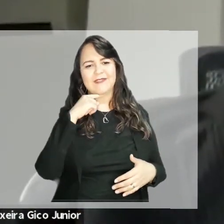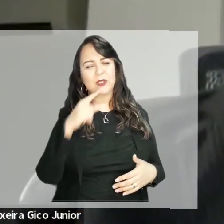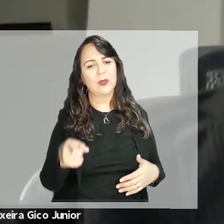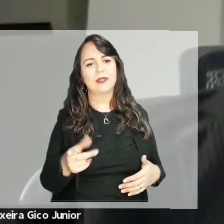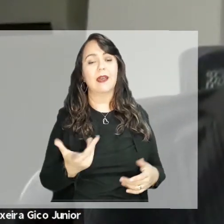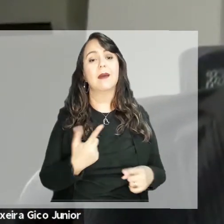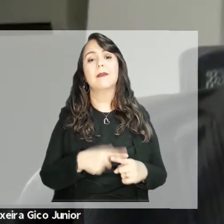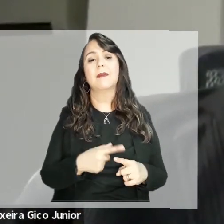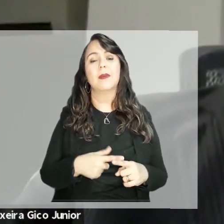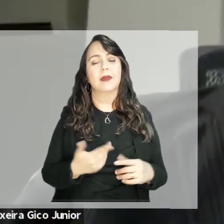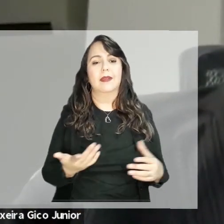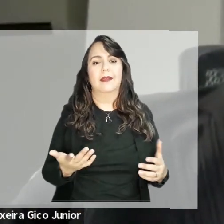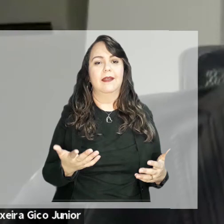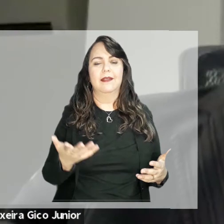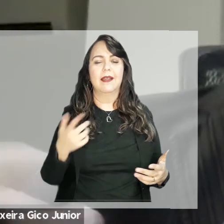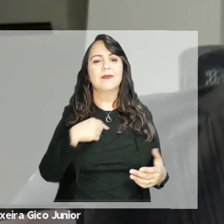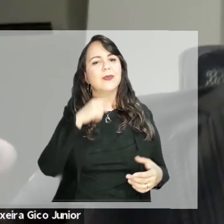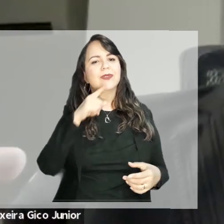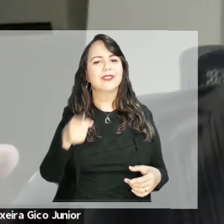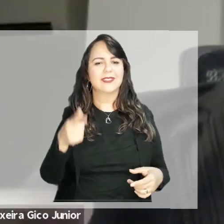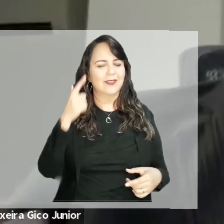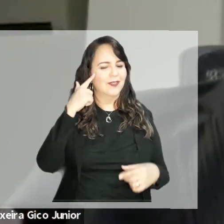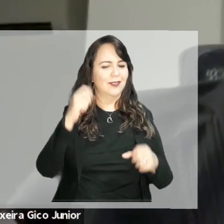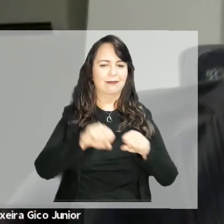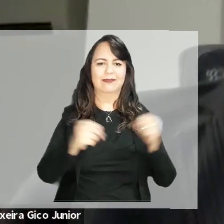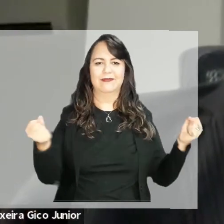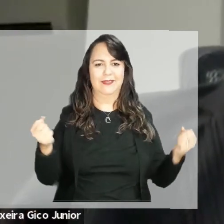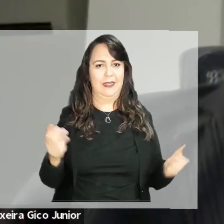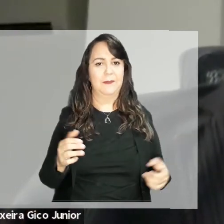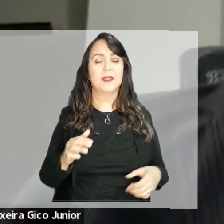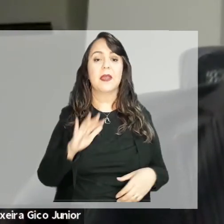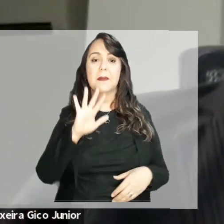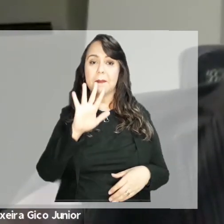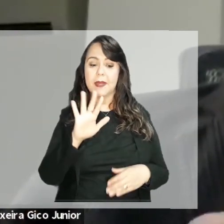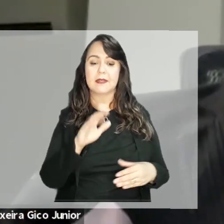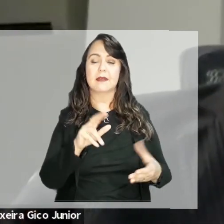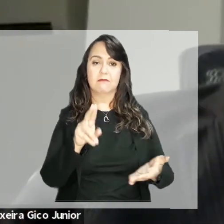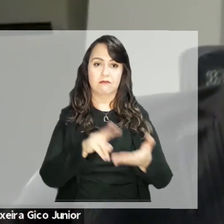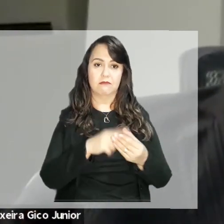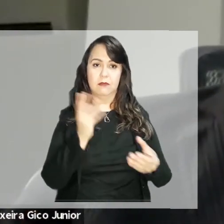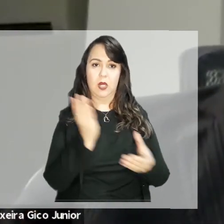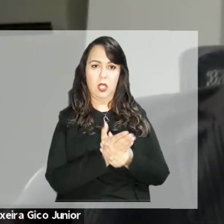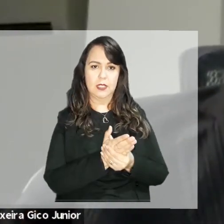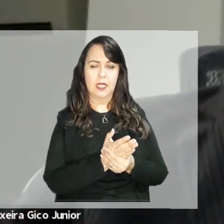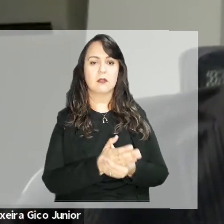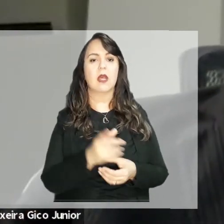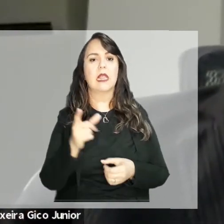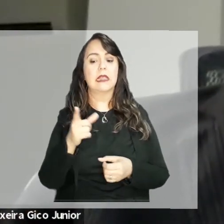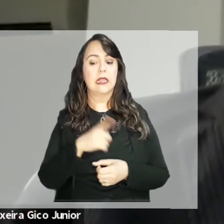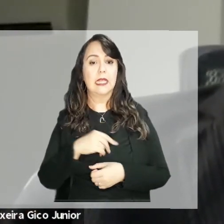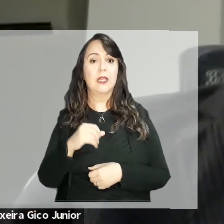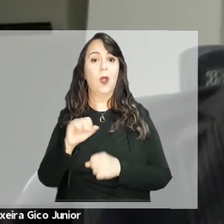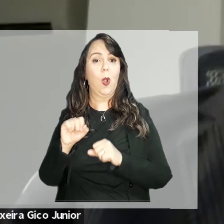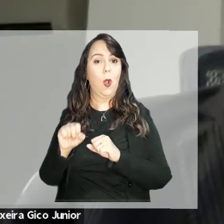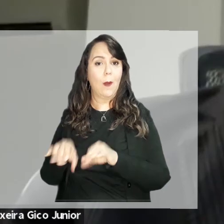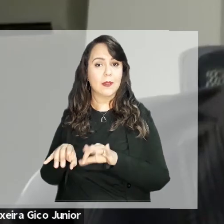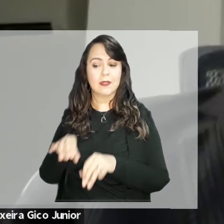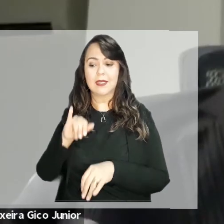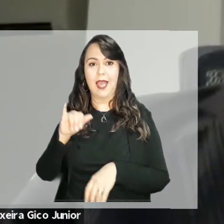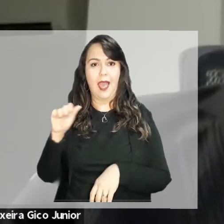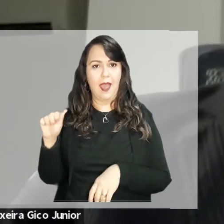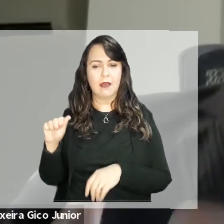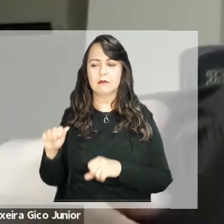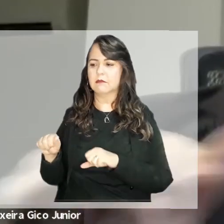decisões. Então, a quantidade de informação que uma inteligência artificial teria seria infinitamente